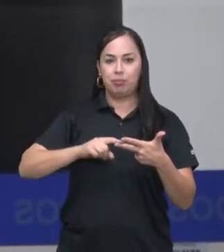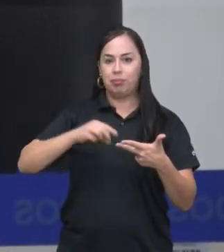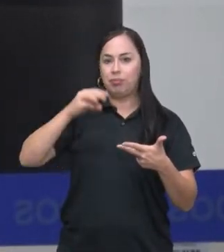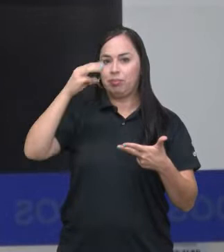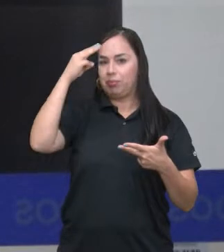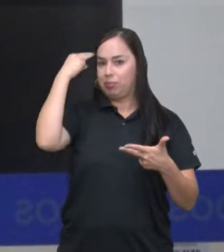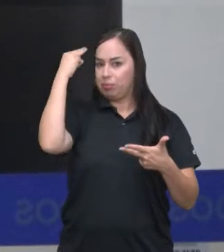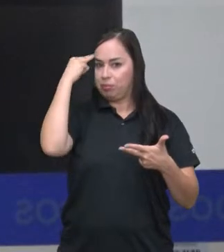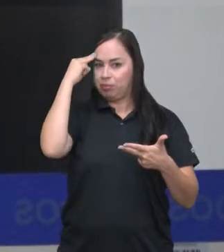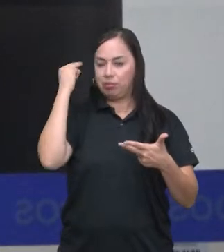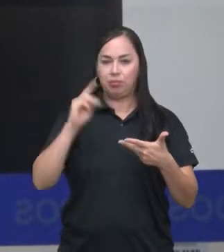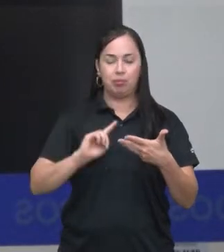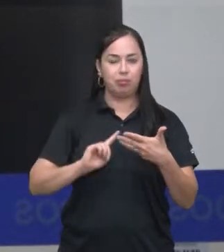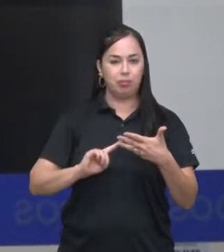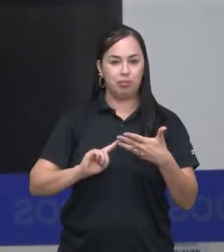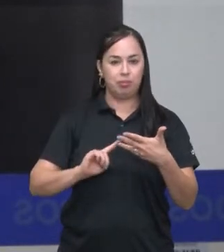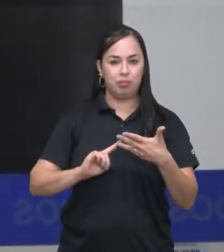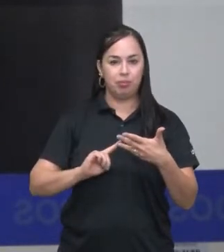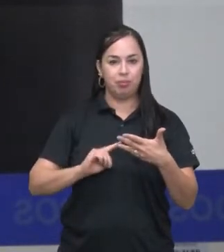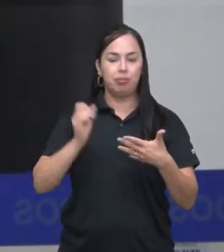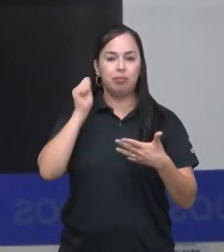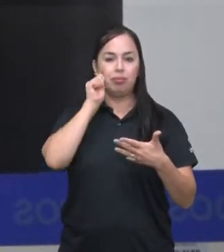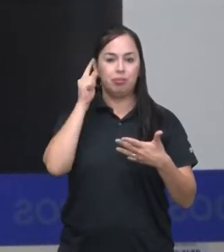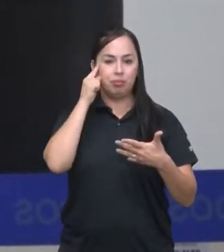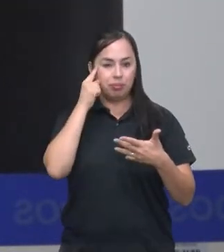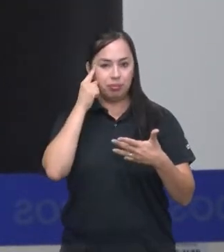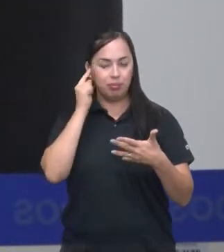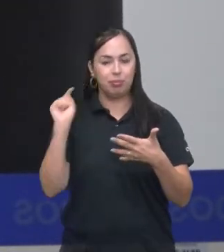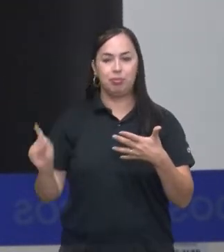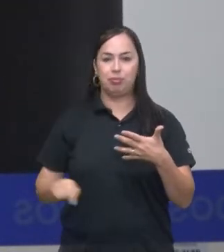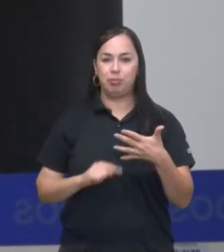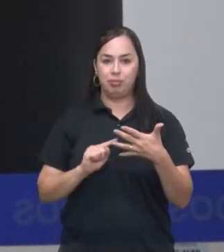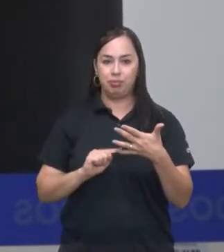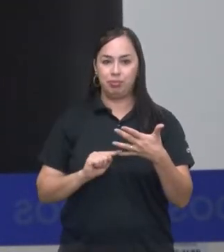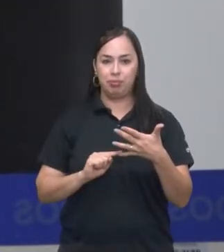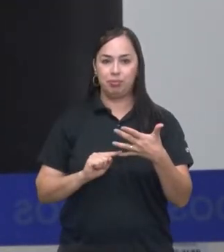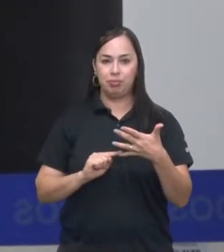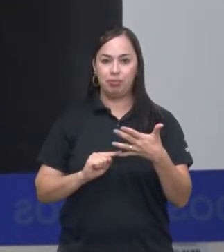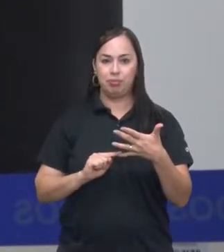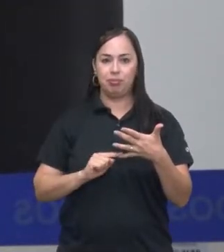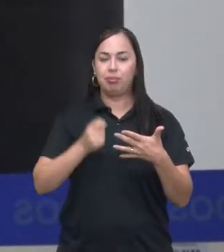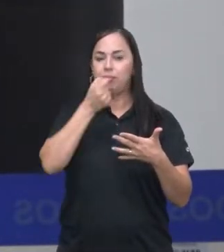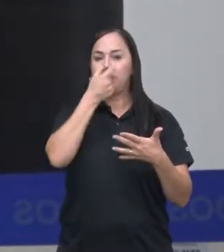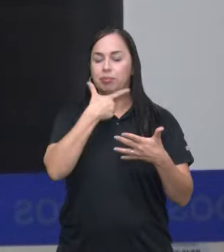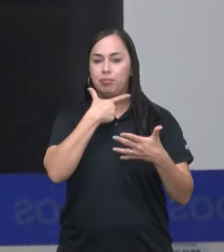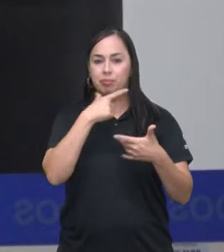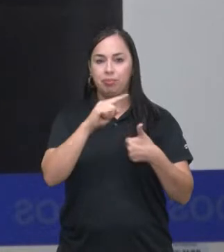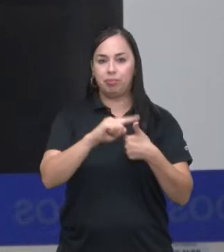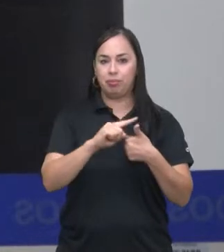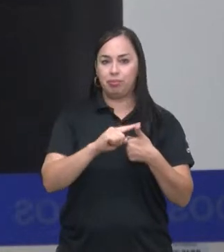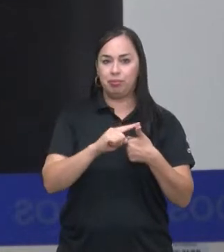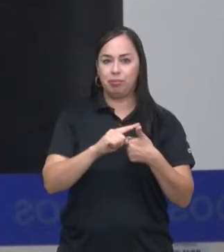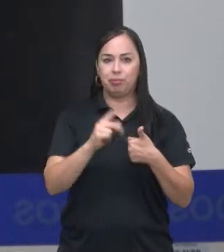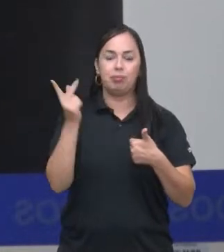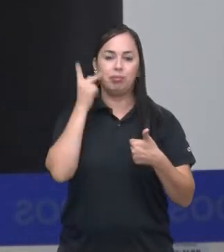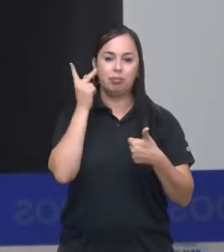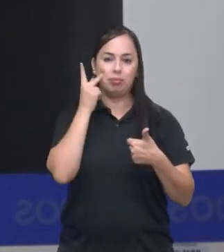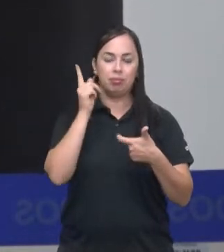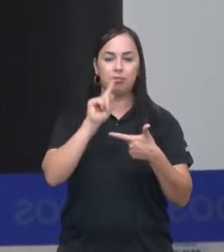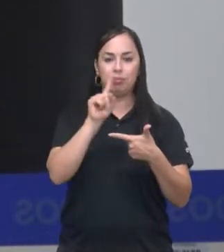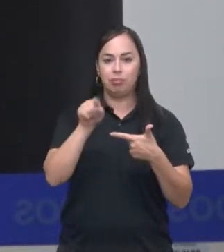Garcia, vereadora Amélia Naomi, vereador Roberto do Eleven, vereador Rafael